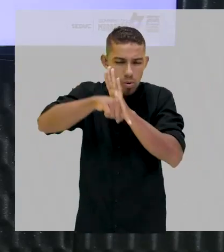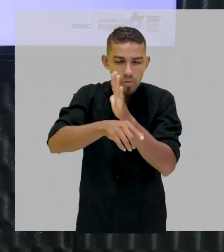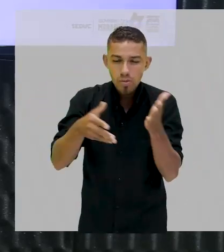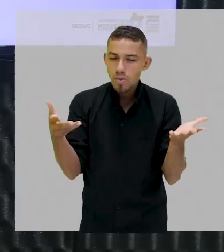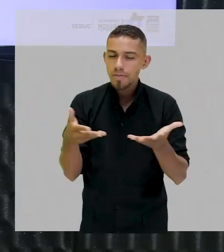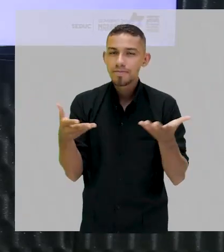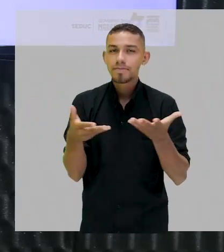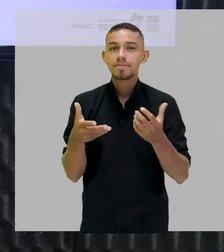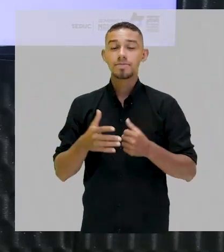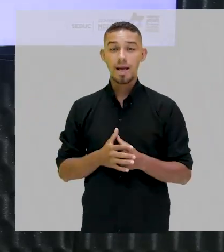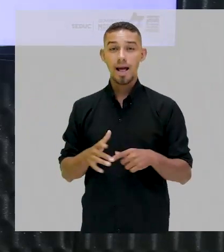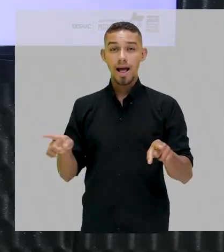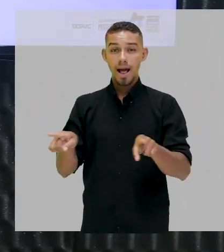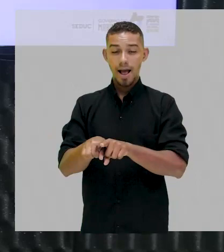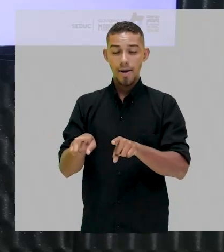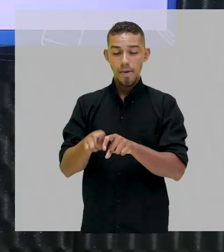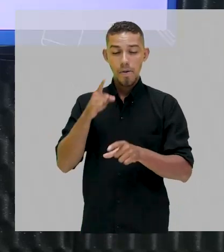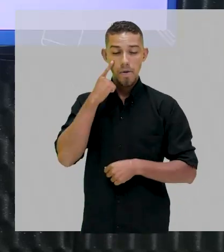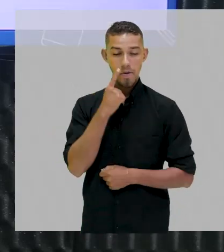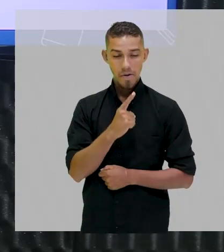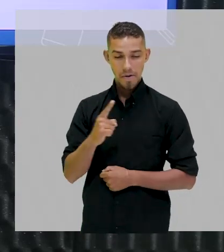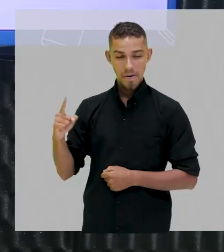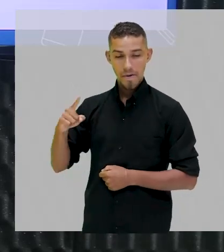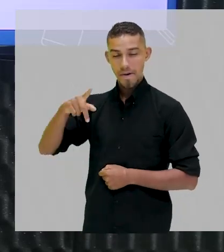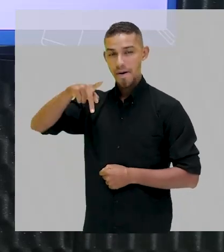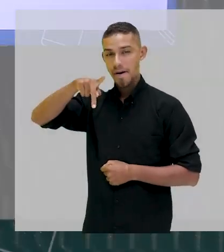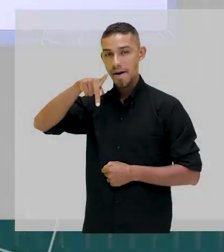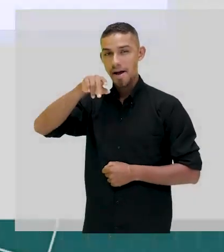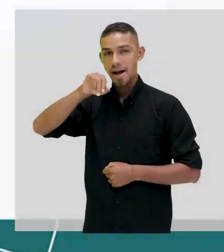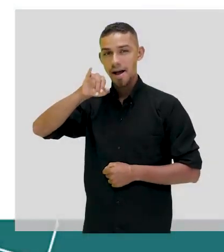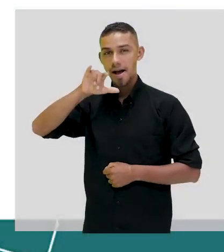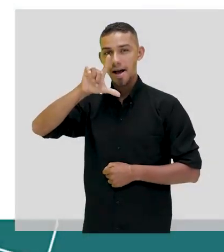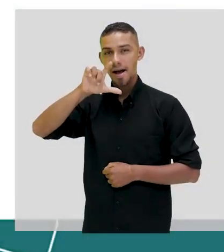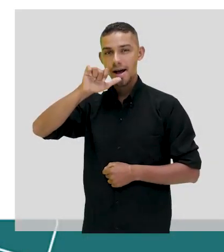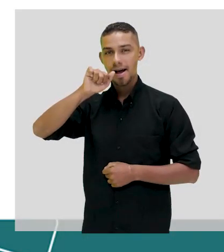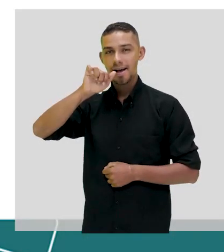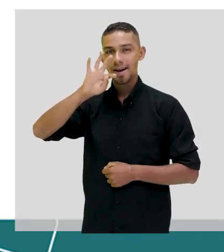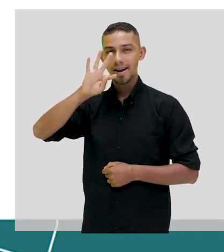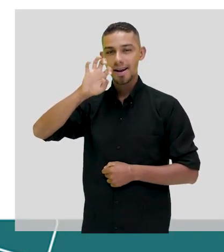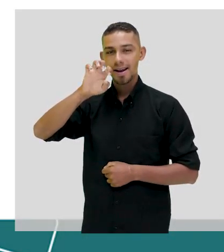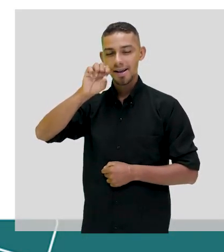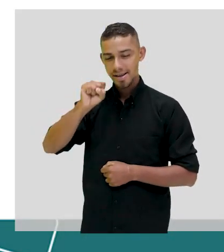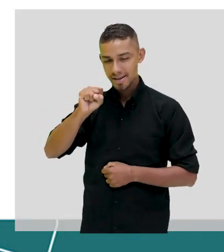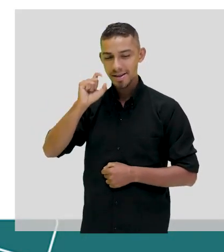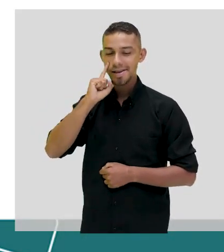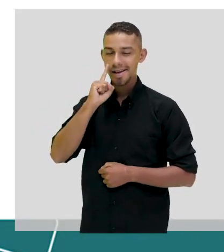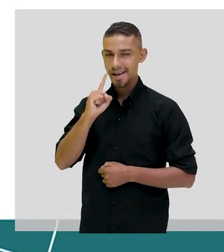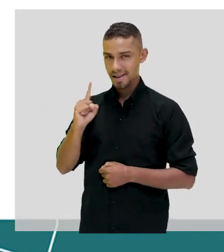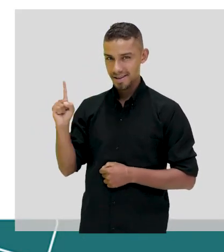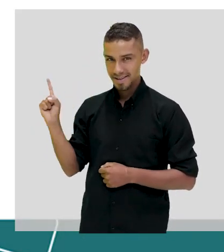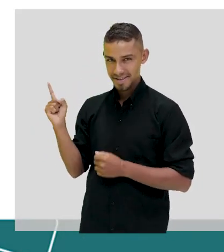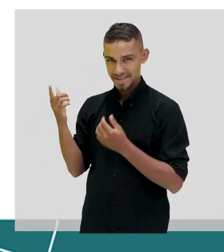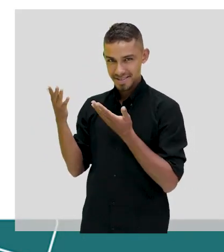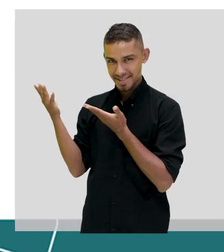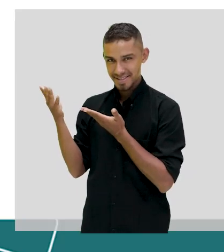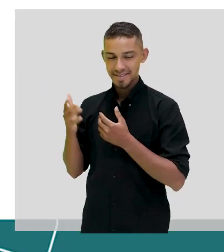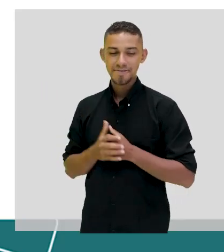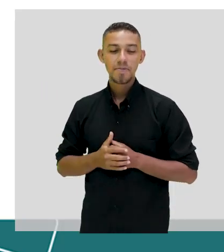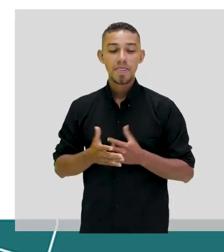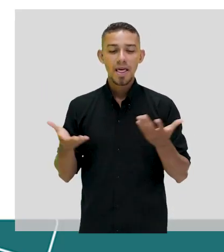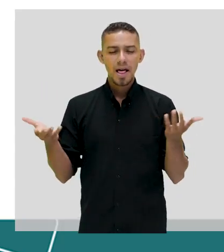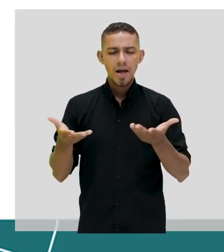do Pilates. Vamos aprofundar nossos conhecimentos em relação ao Pilates. Então, organize a nossa aula assim. Práticas